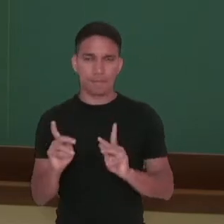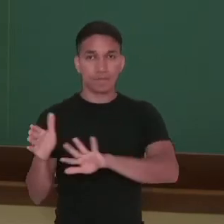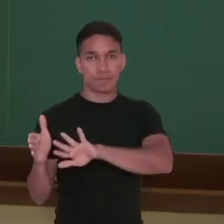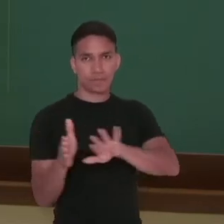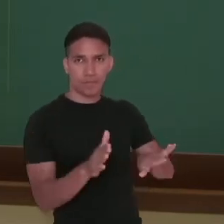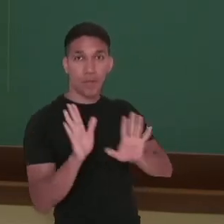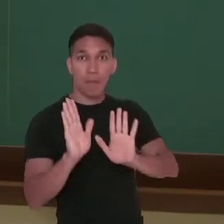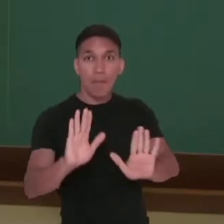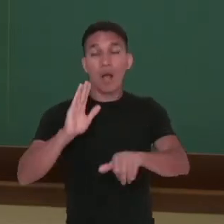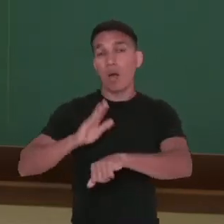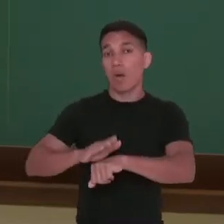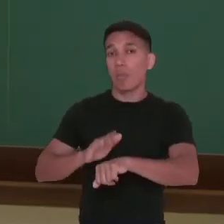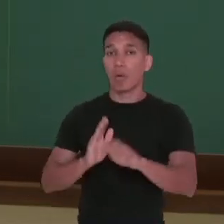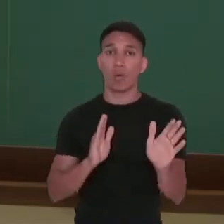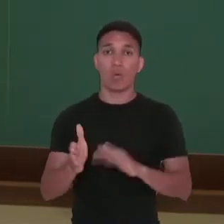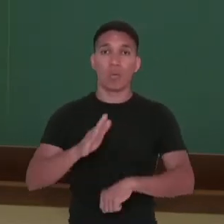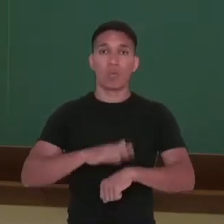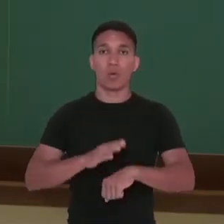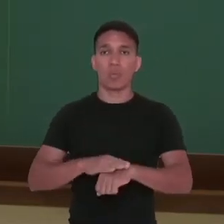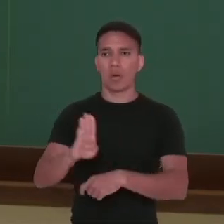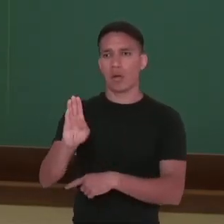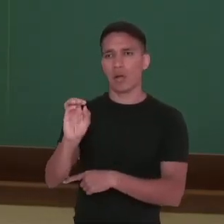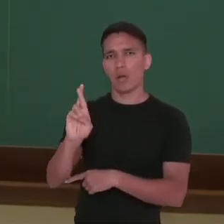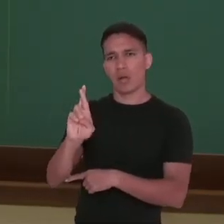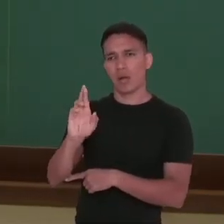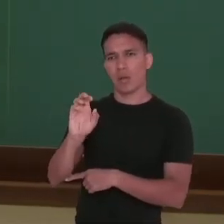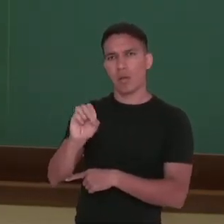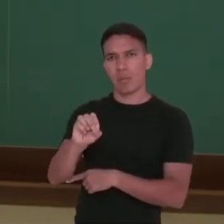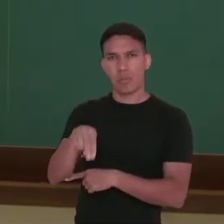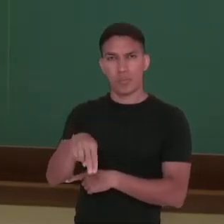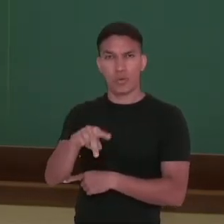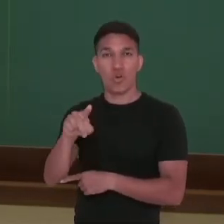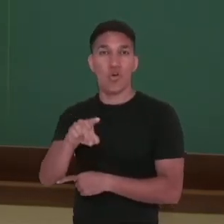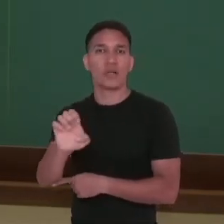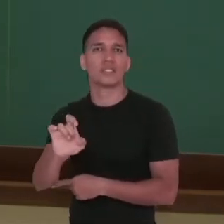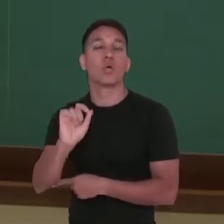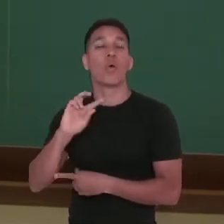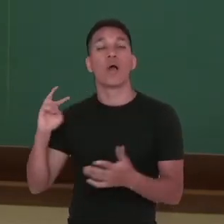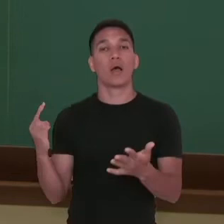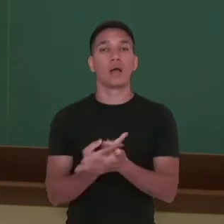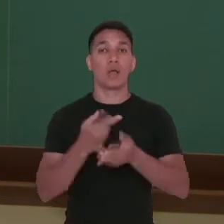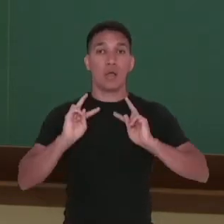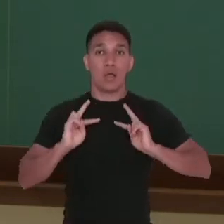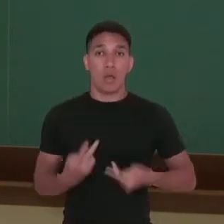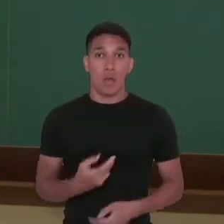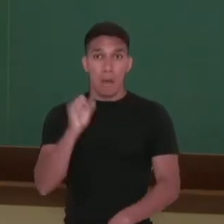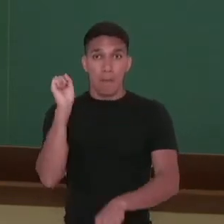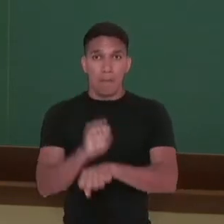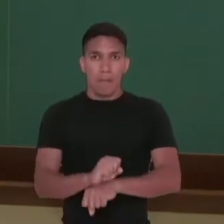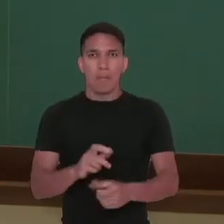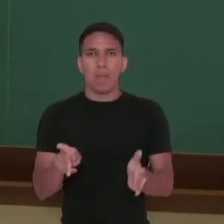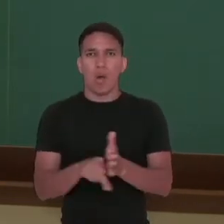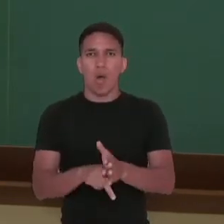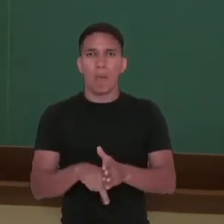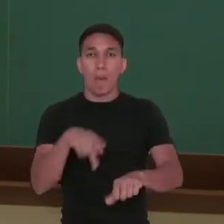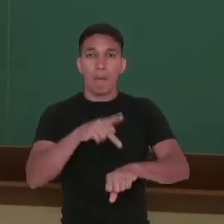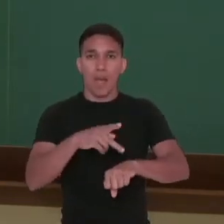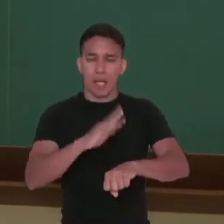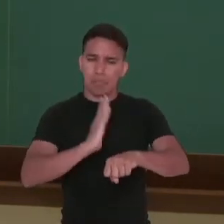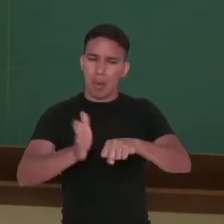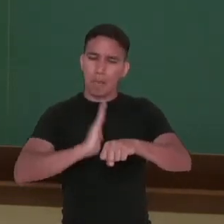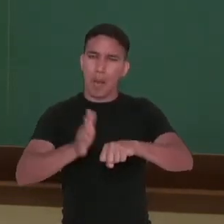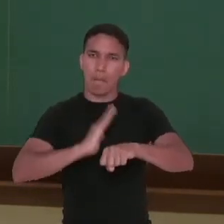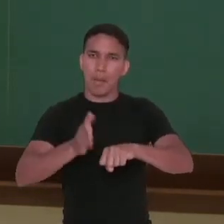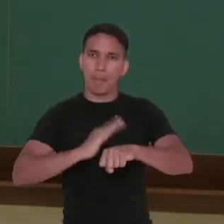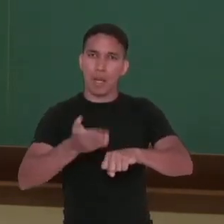pessoal, durante a Idade do Bronze, galera, o ser humano ele passa a sair daquela era da pedra lascada e ela começa a entrar na